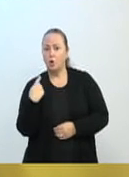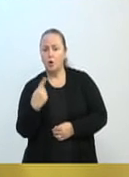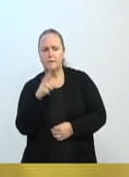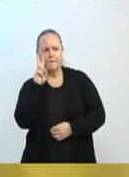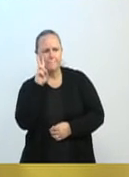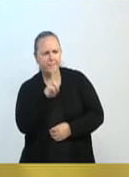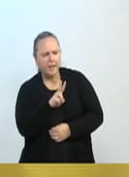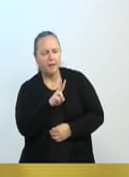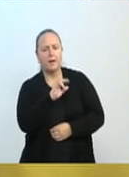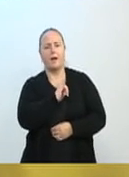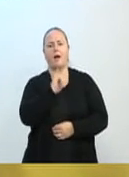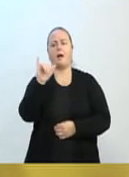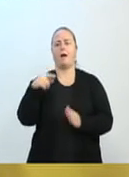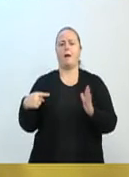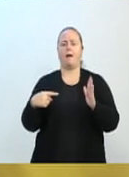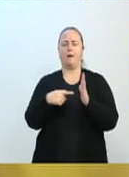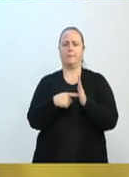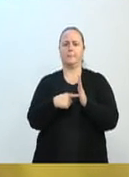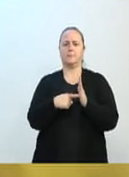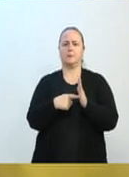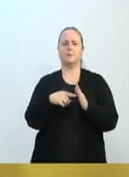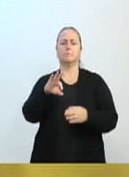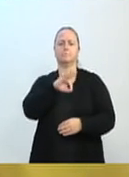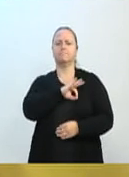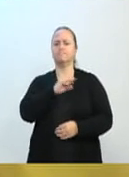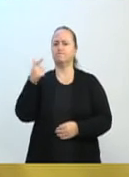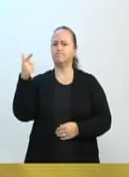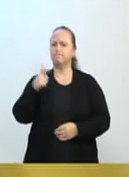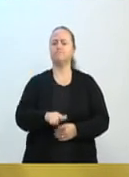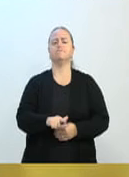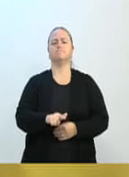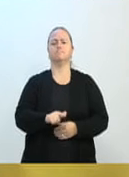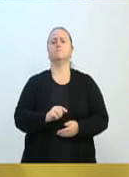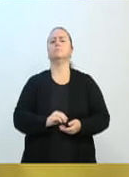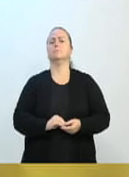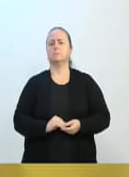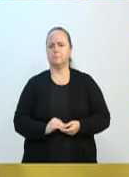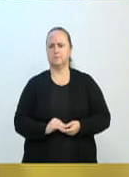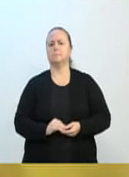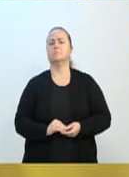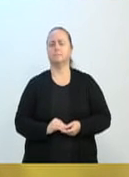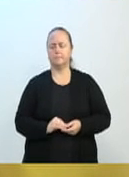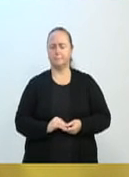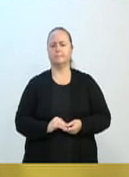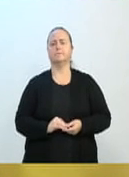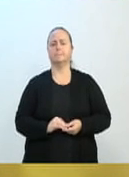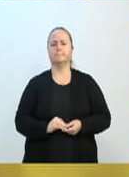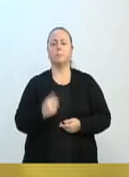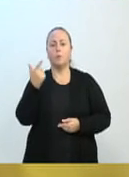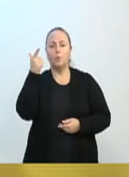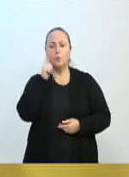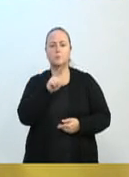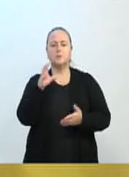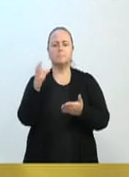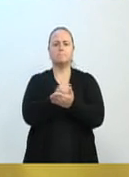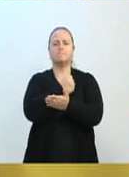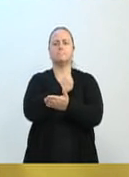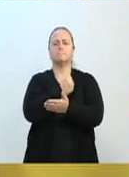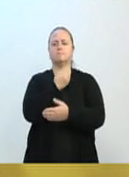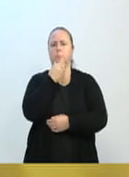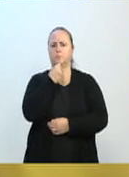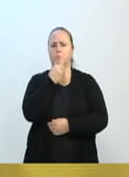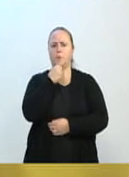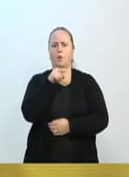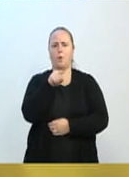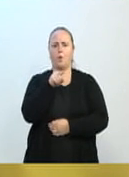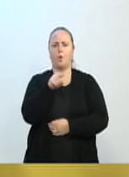nossa gente e pedir para que a polícia possa reforçar cada vez mais a sua a equipe